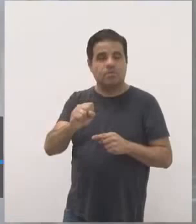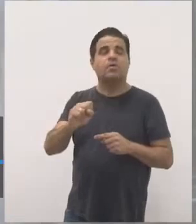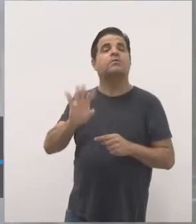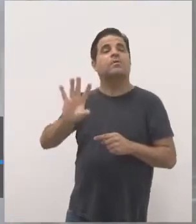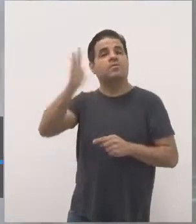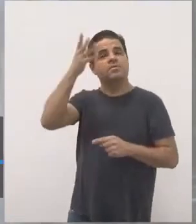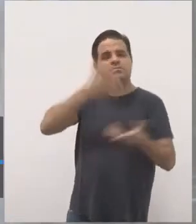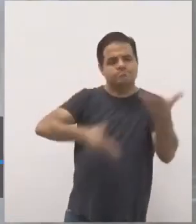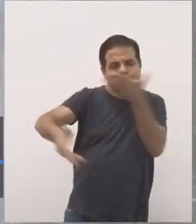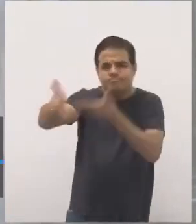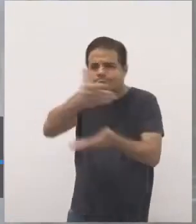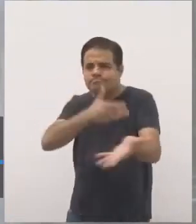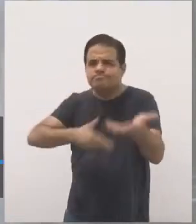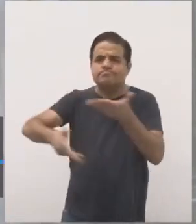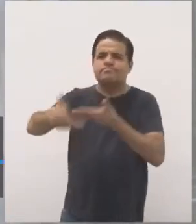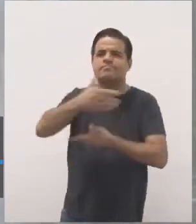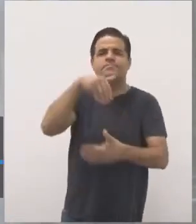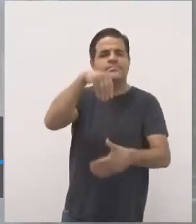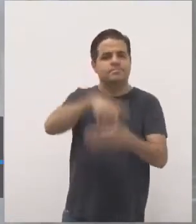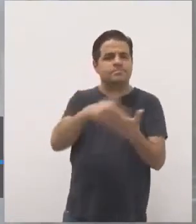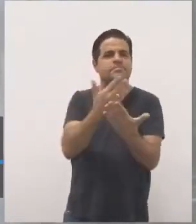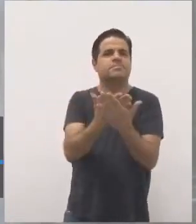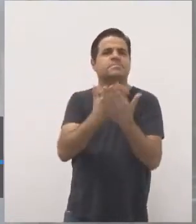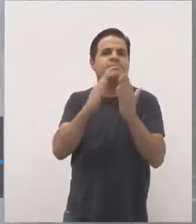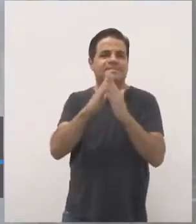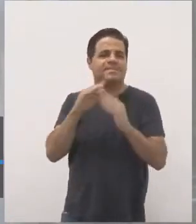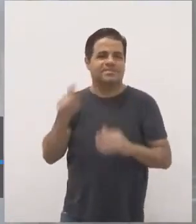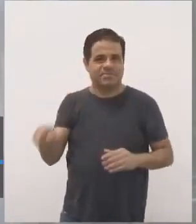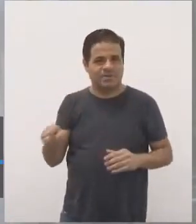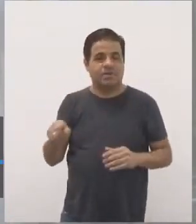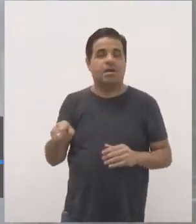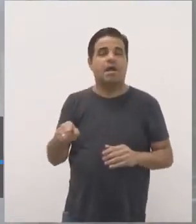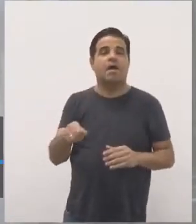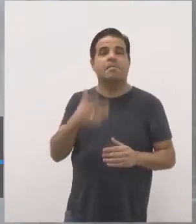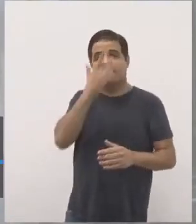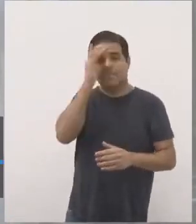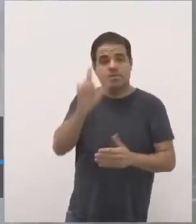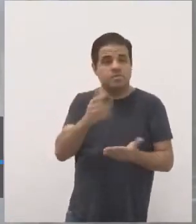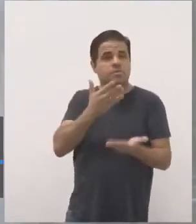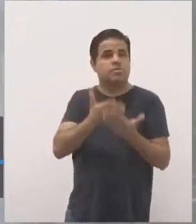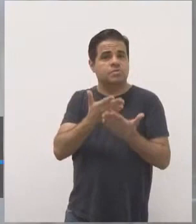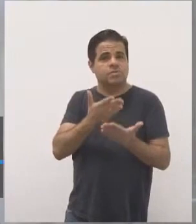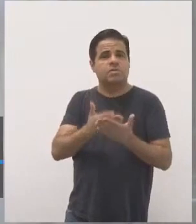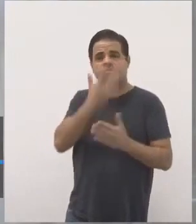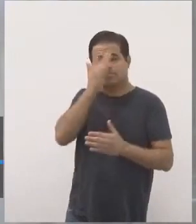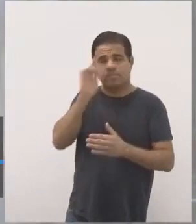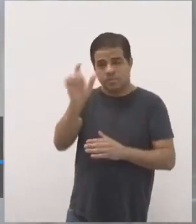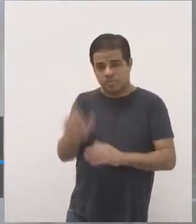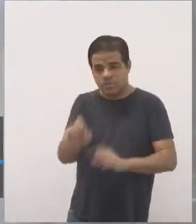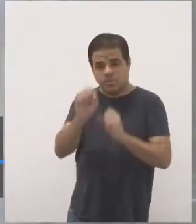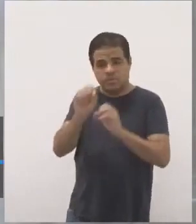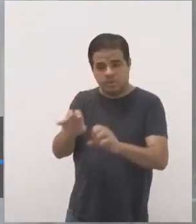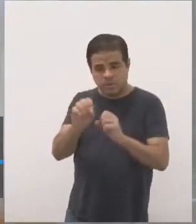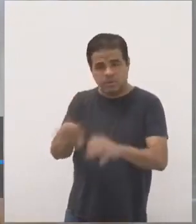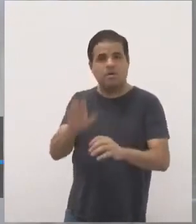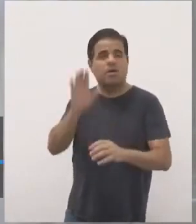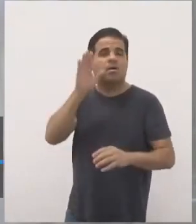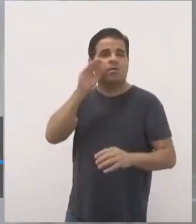grande compartilhamento dentro da escola, tá? Então, que estudantes, educadores, colaboradores